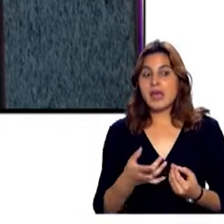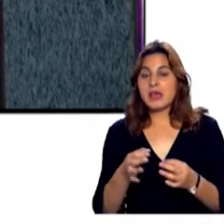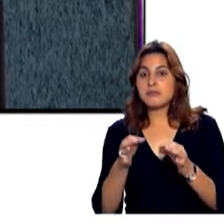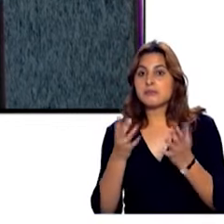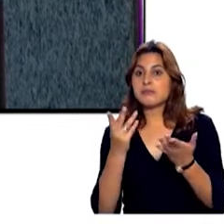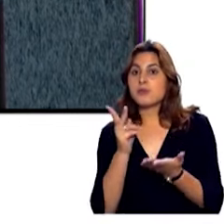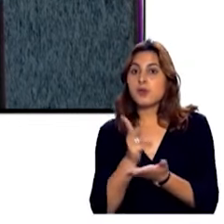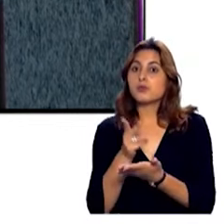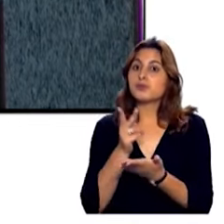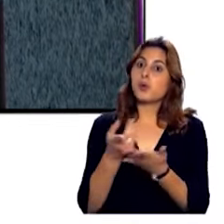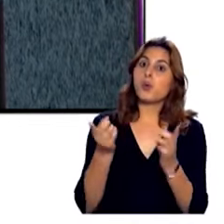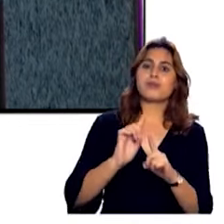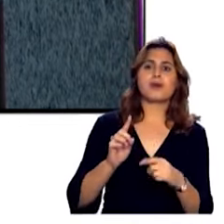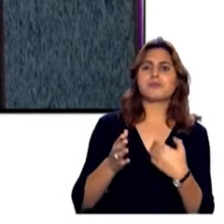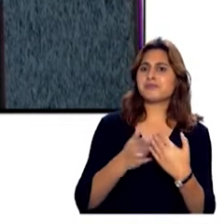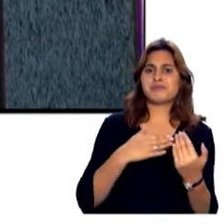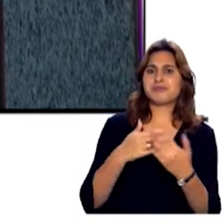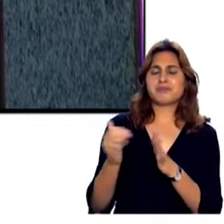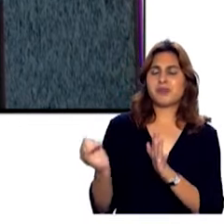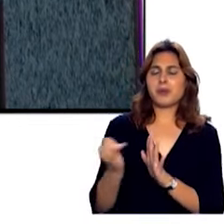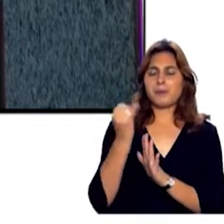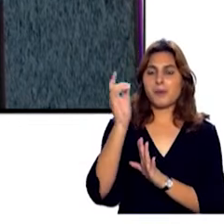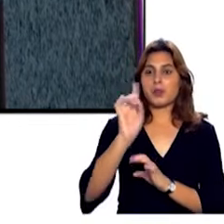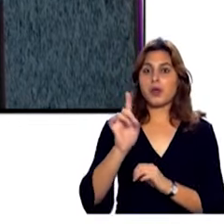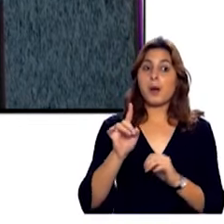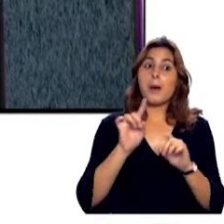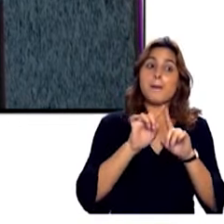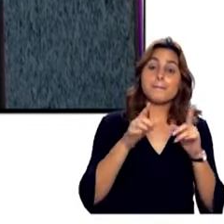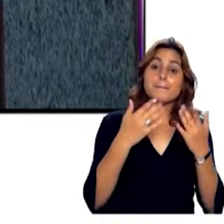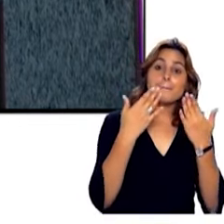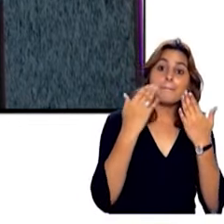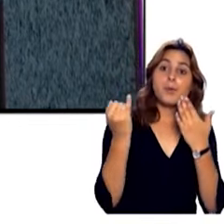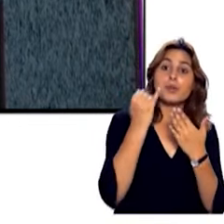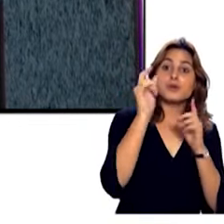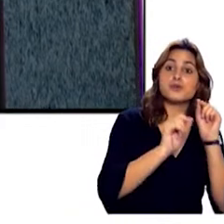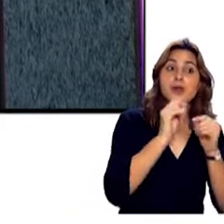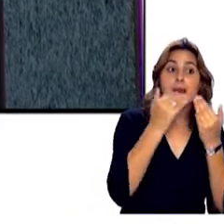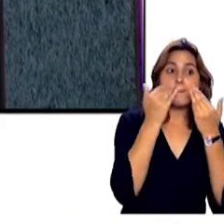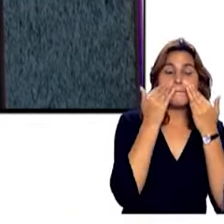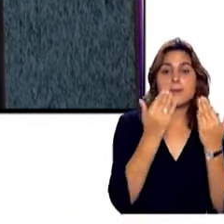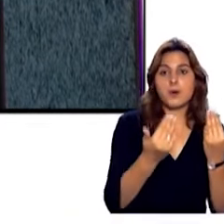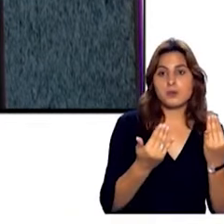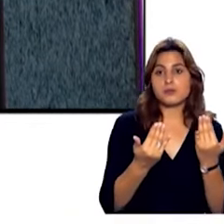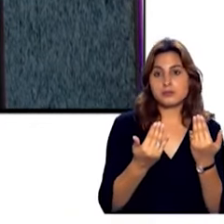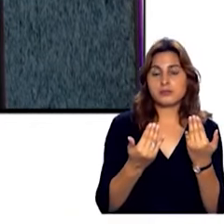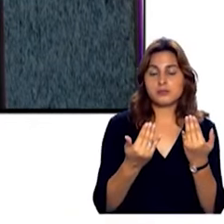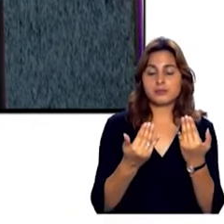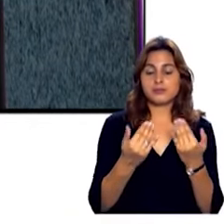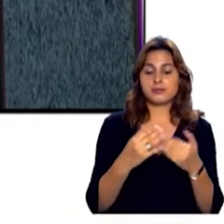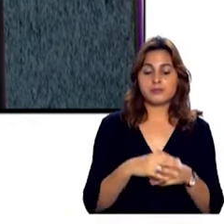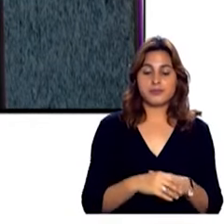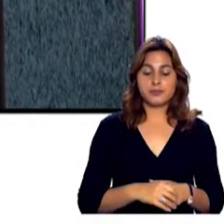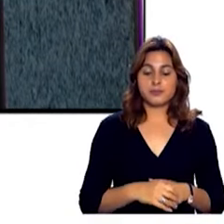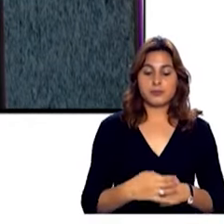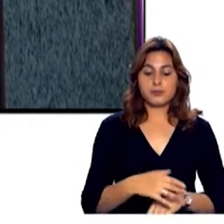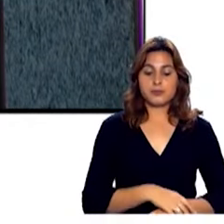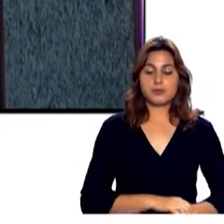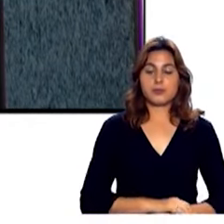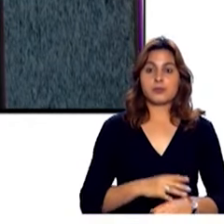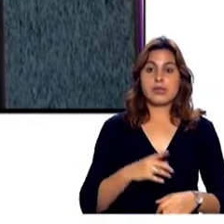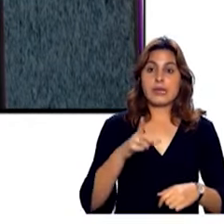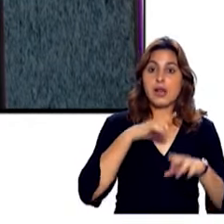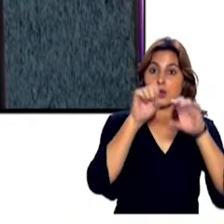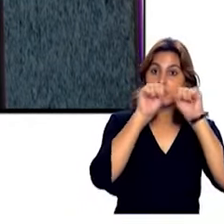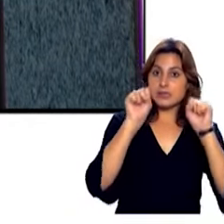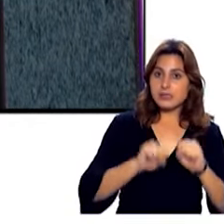importa é a sua importância para demonstrar que quando se quando quando o sistema